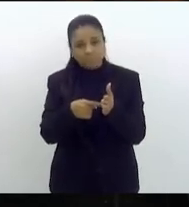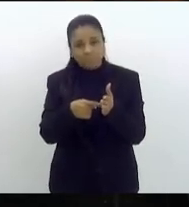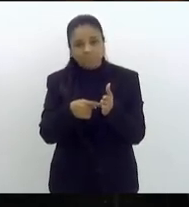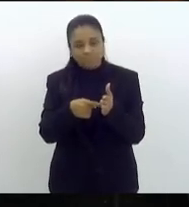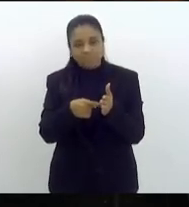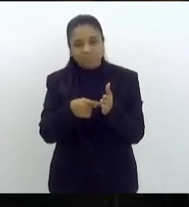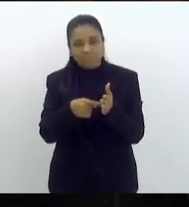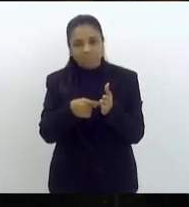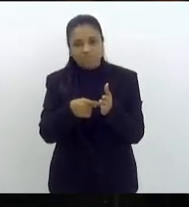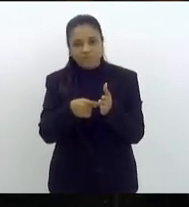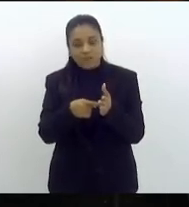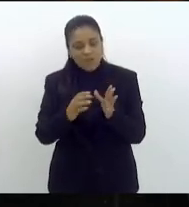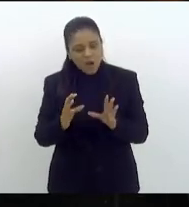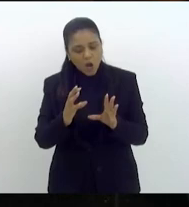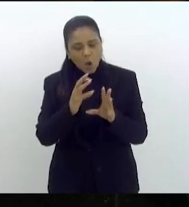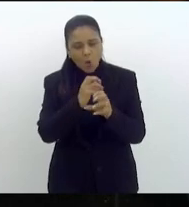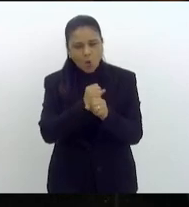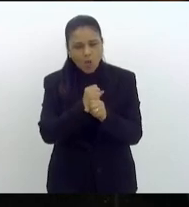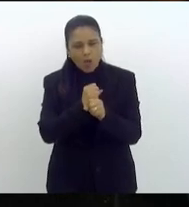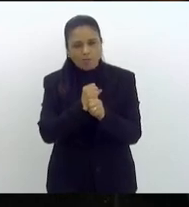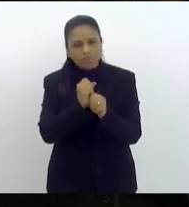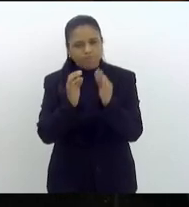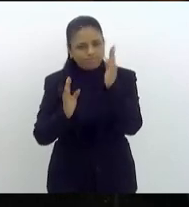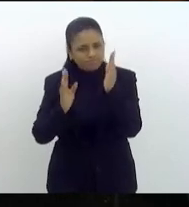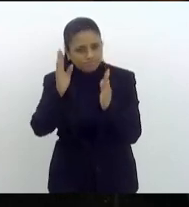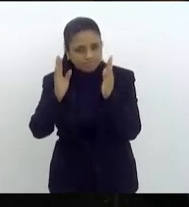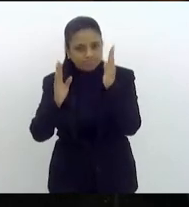e calculamos a época